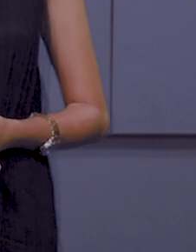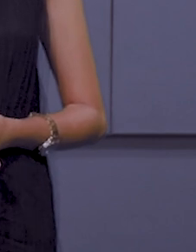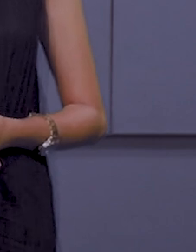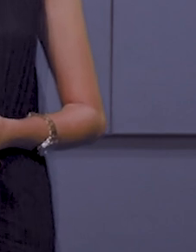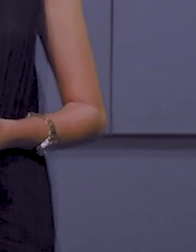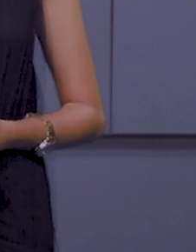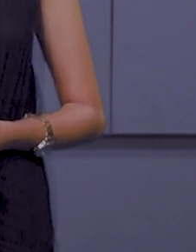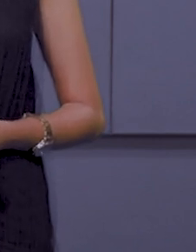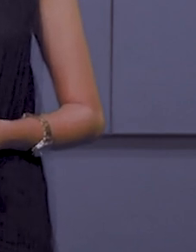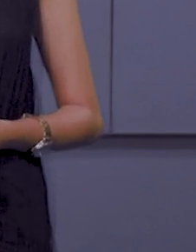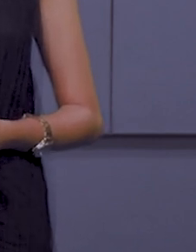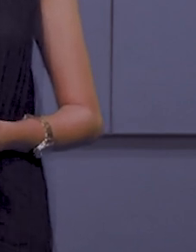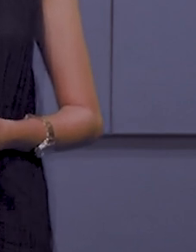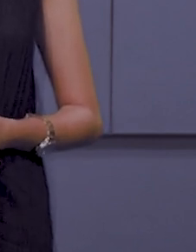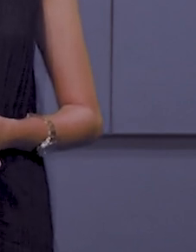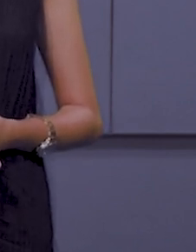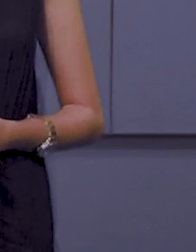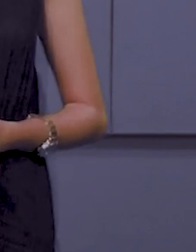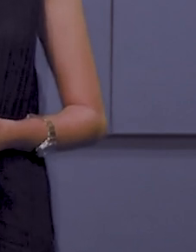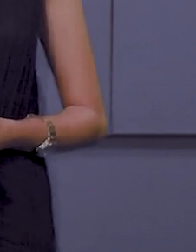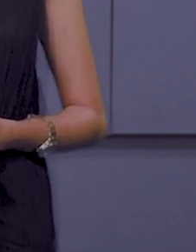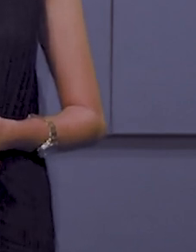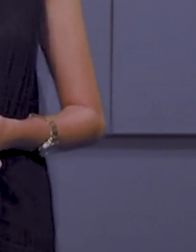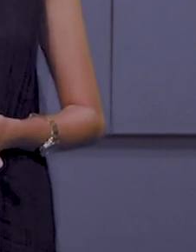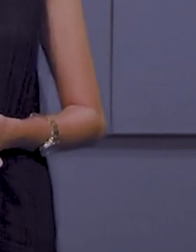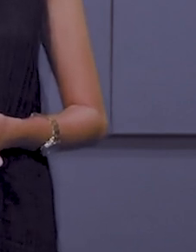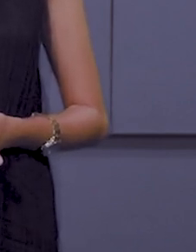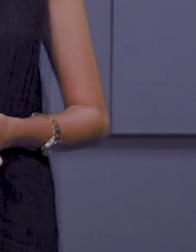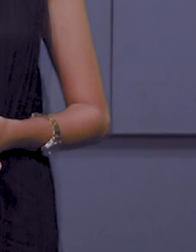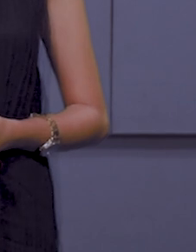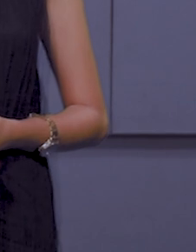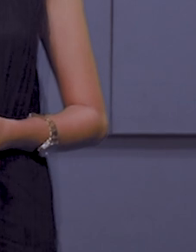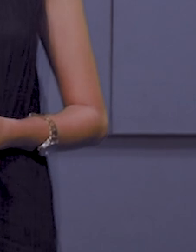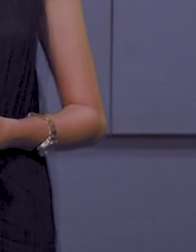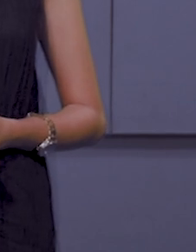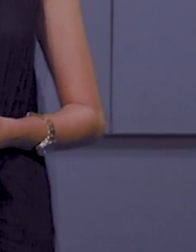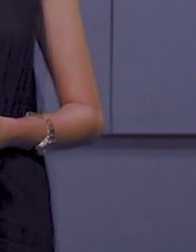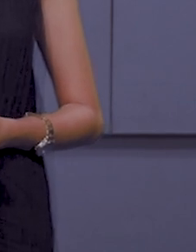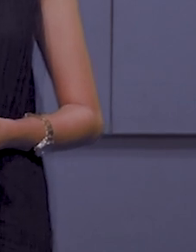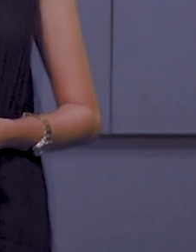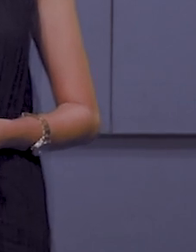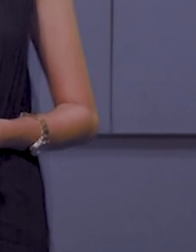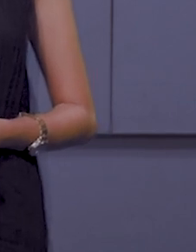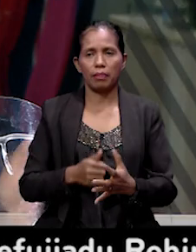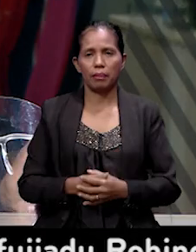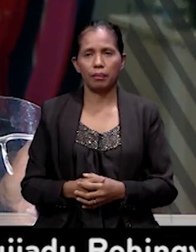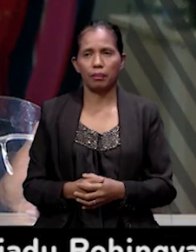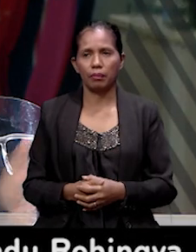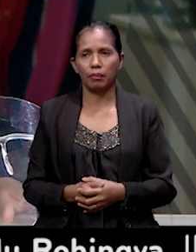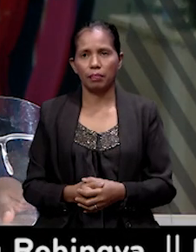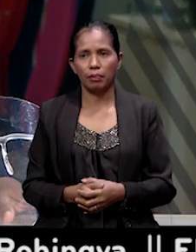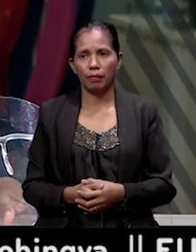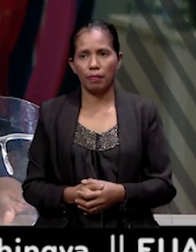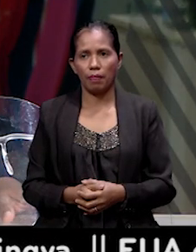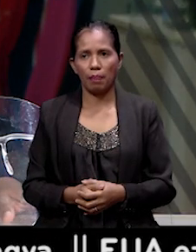Kita harus subscribe, nuhanya butang notifikasi, atau nuhnya kita boleh sila lebih lakon informasi pun usi ami. Obrigada.